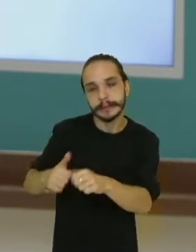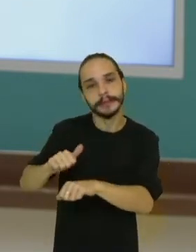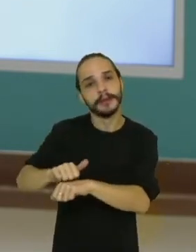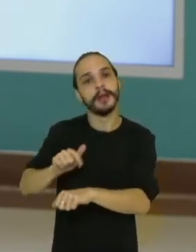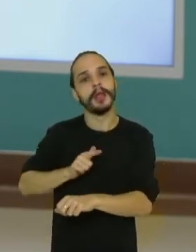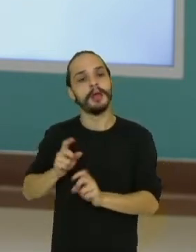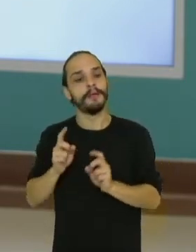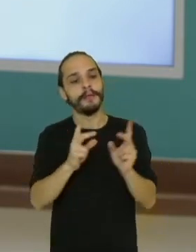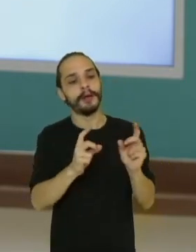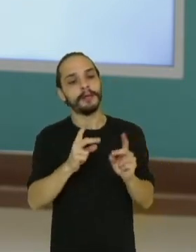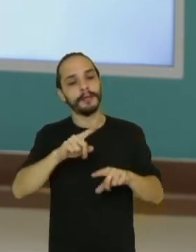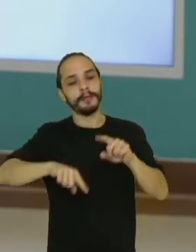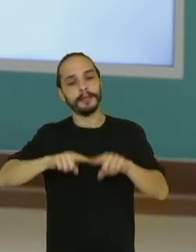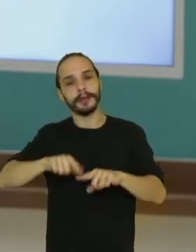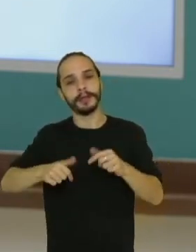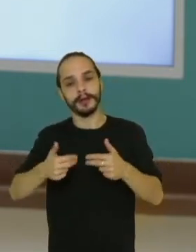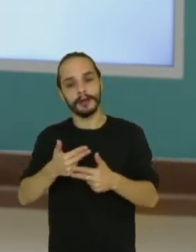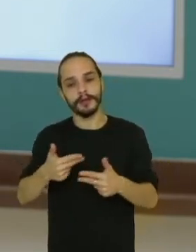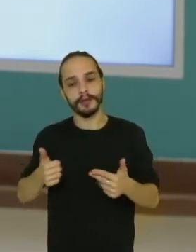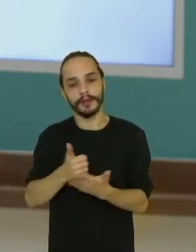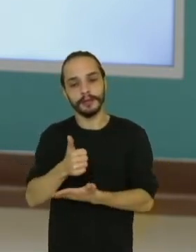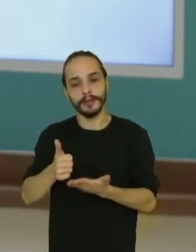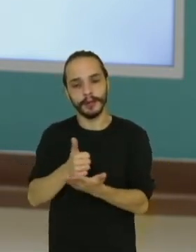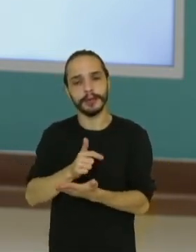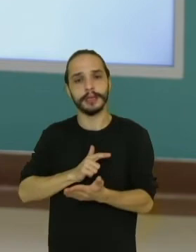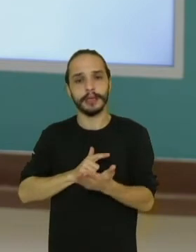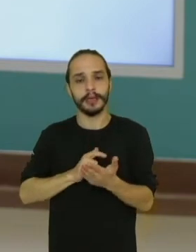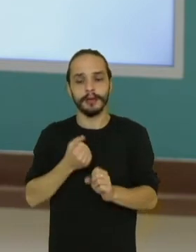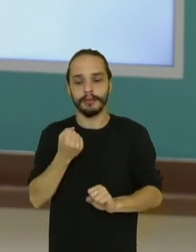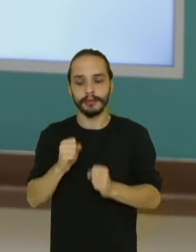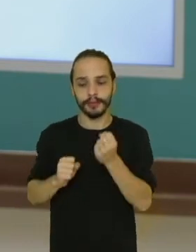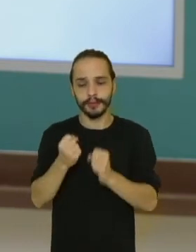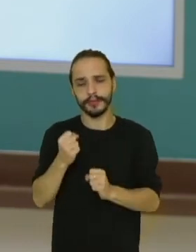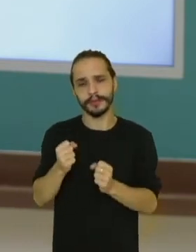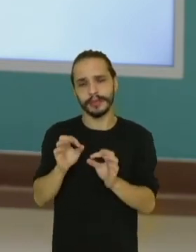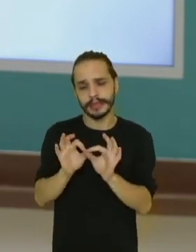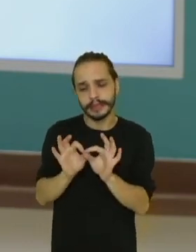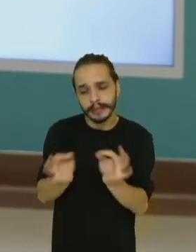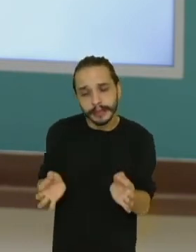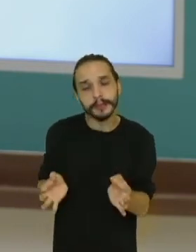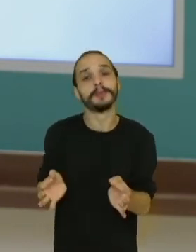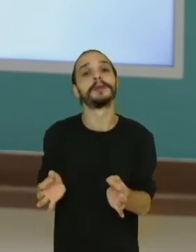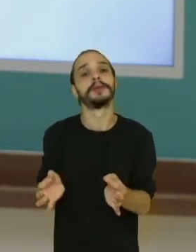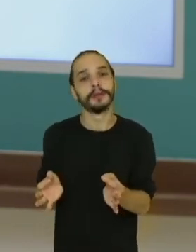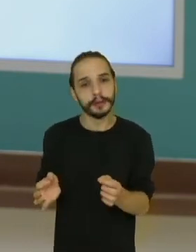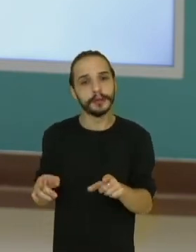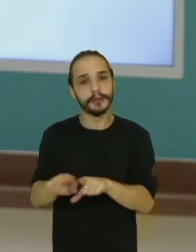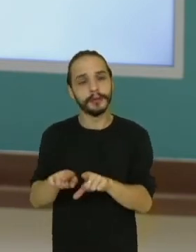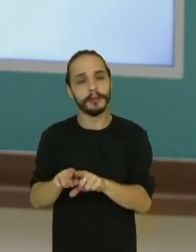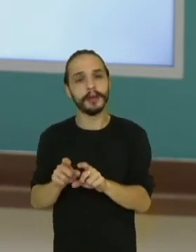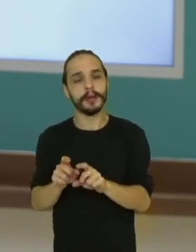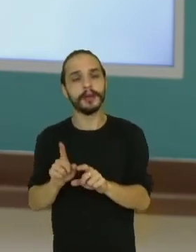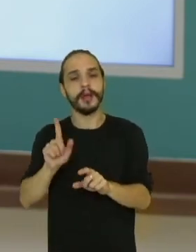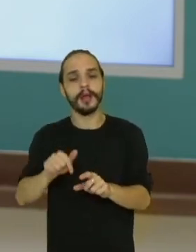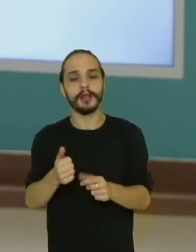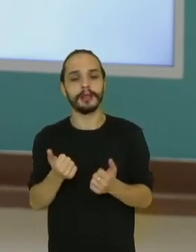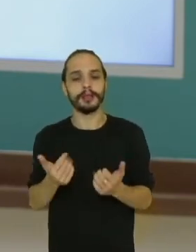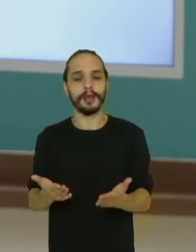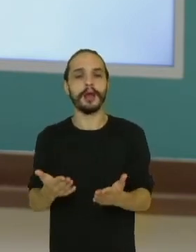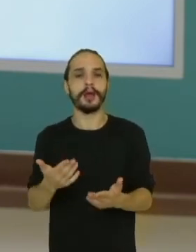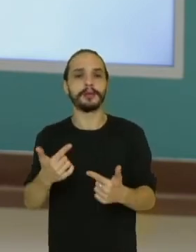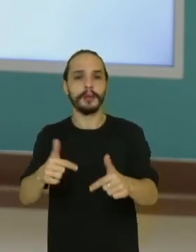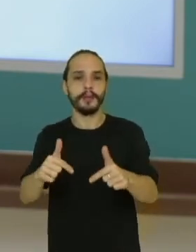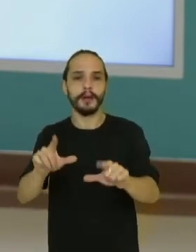fornecedores de matérias-primas, tiveram indústrias, né, de não muita complexidade, e fornecedores de mão de obra barata, etc.